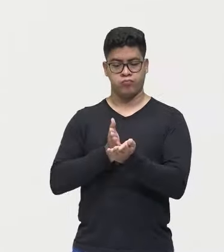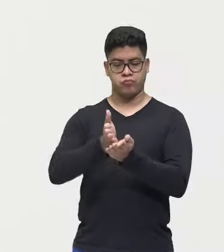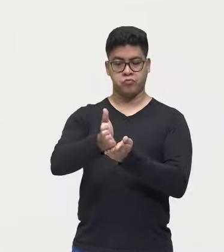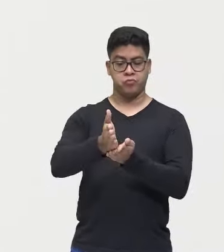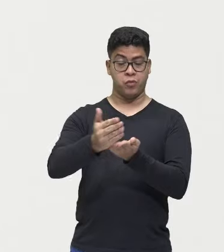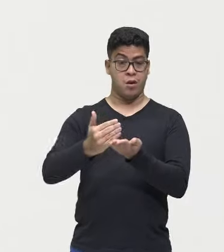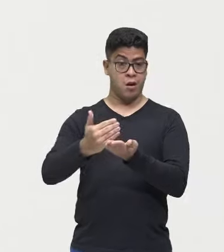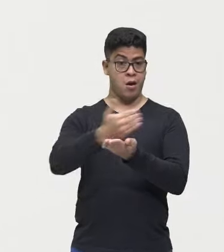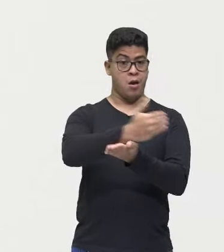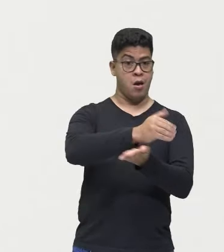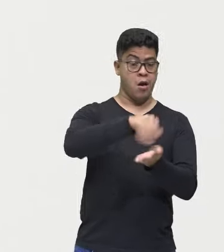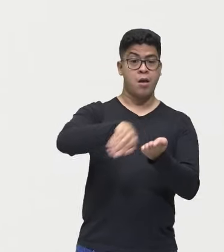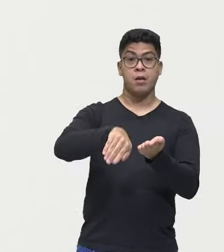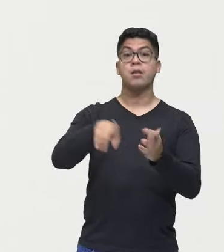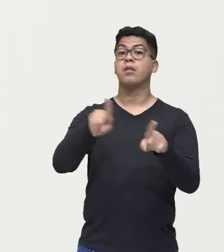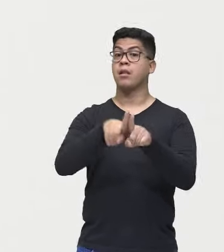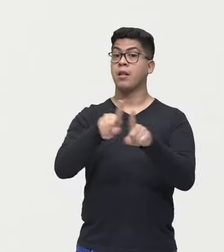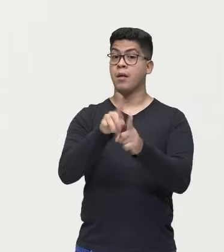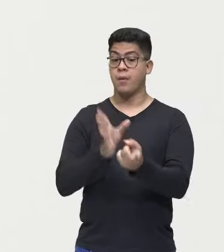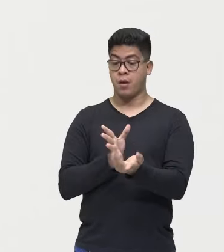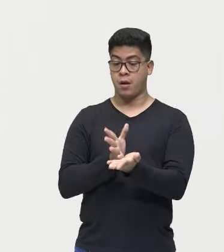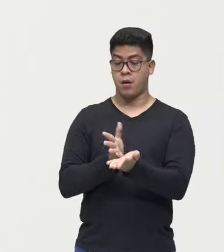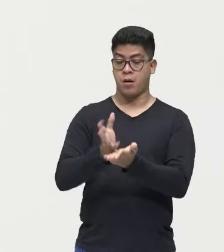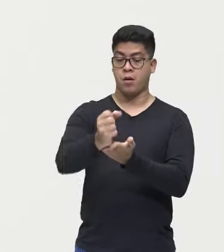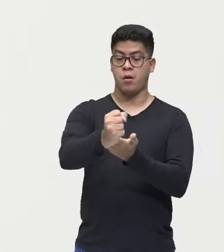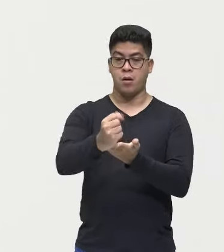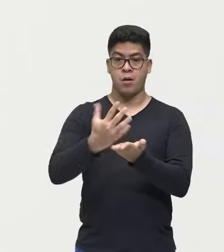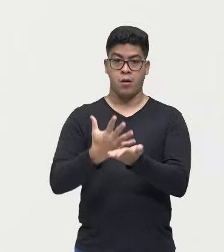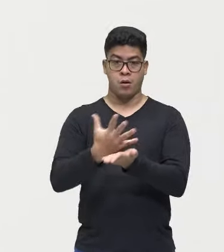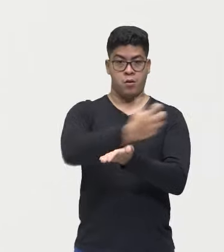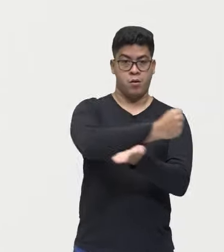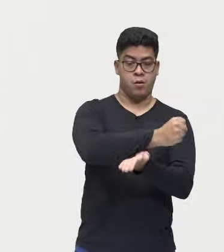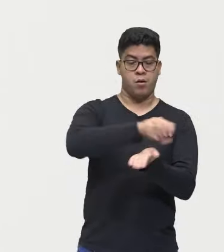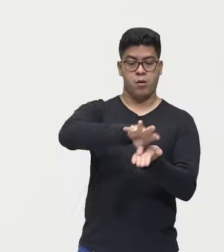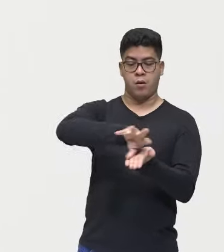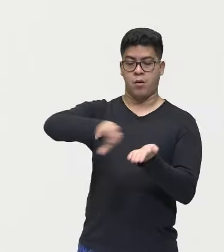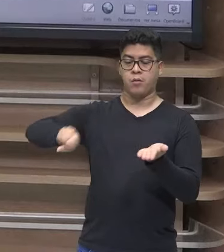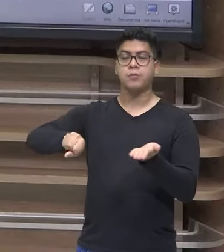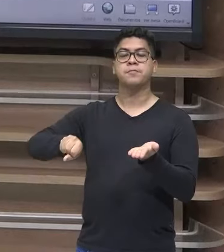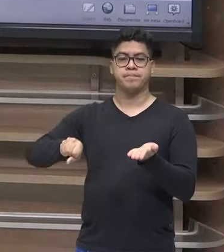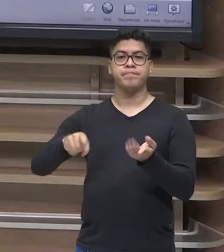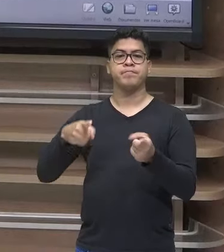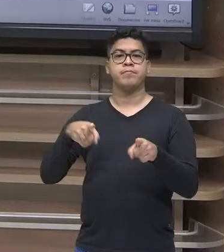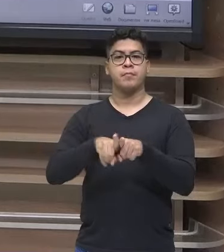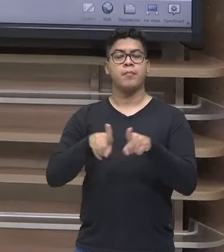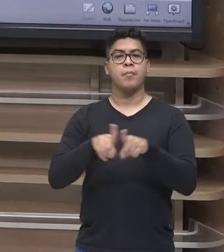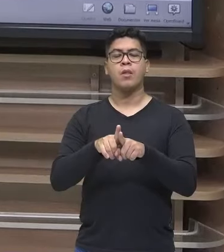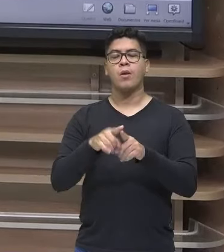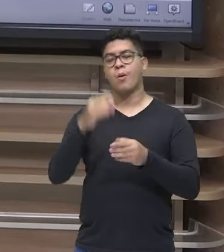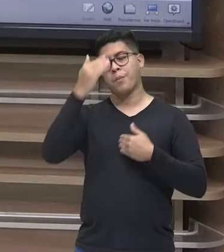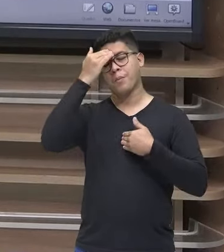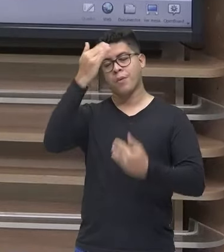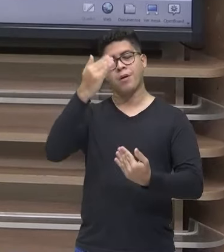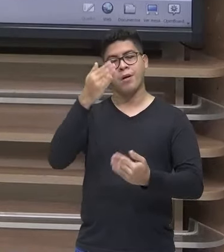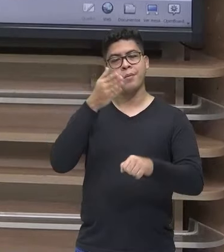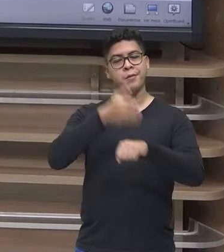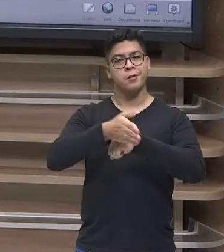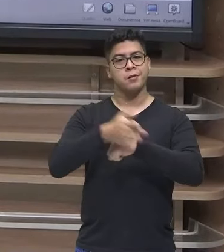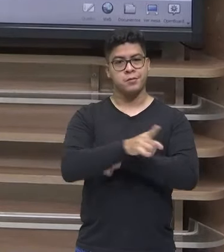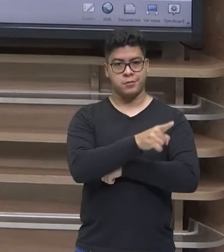horizontal, ou seja, nas filas e colunas. Muito bem, alunos. Obrigada pela participação